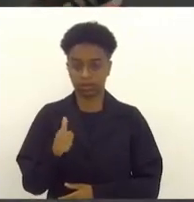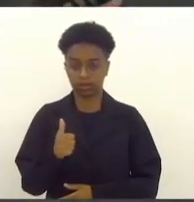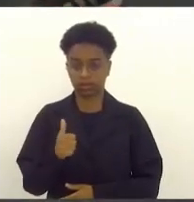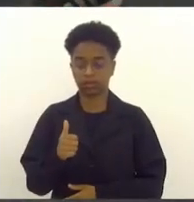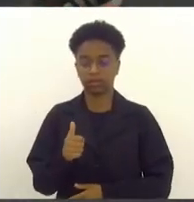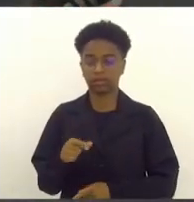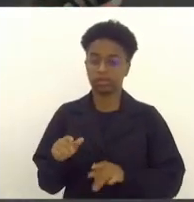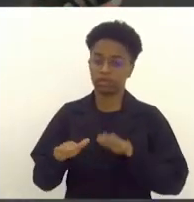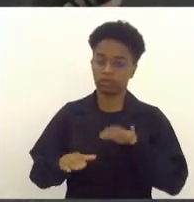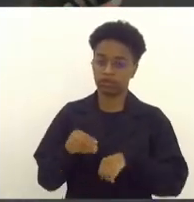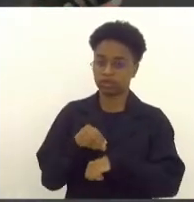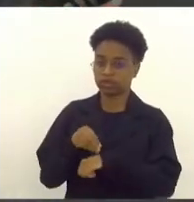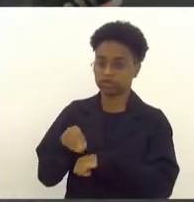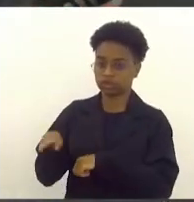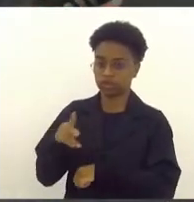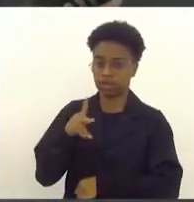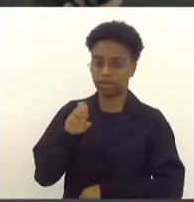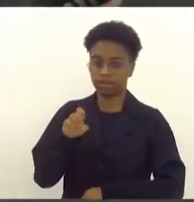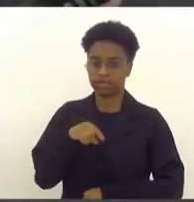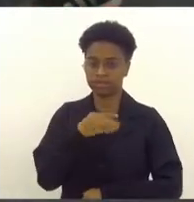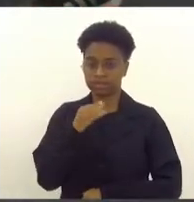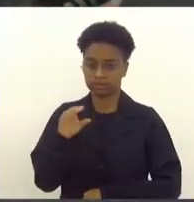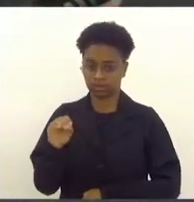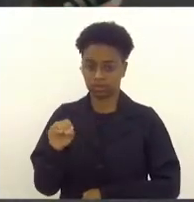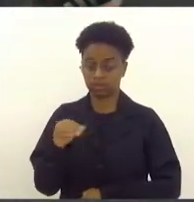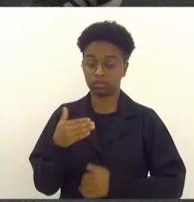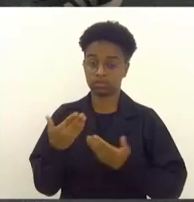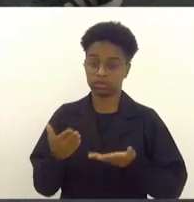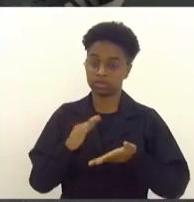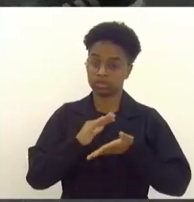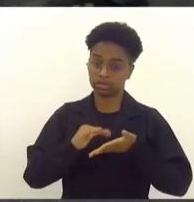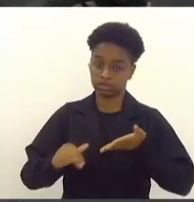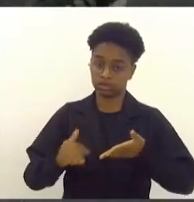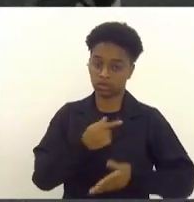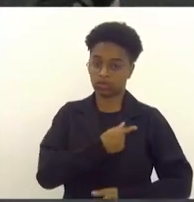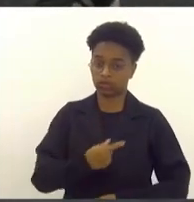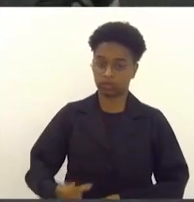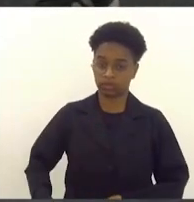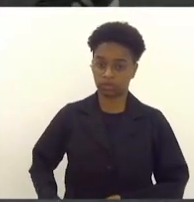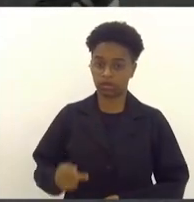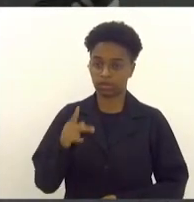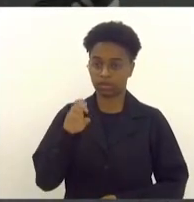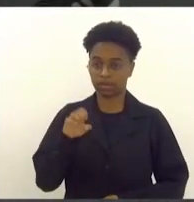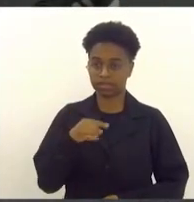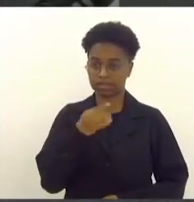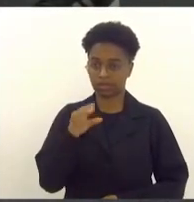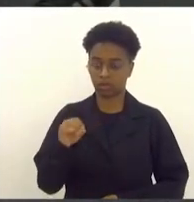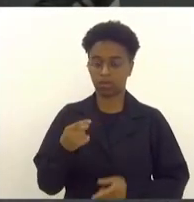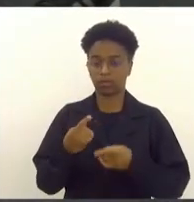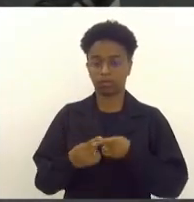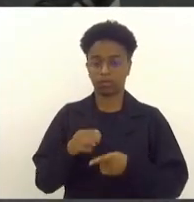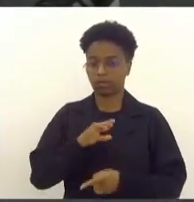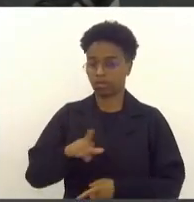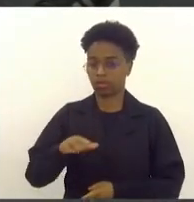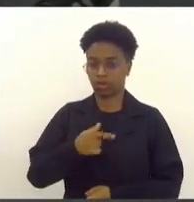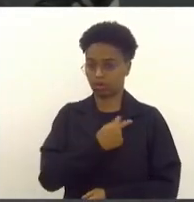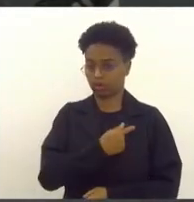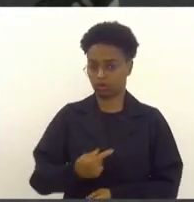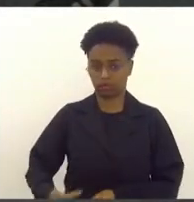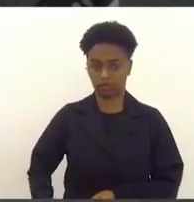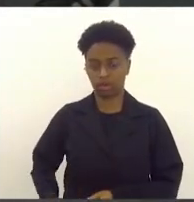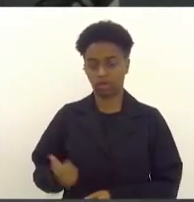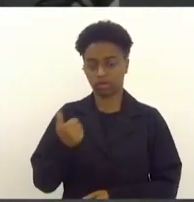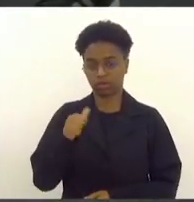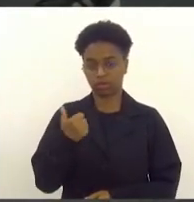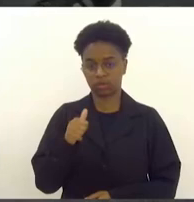a mensagem ao Governador pezão retirar o nome do governador Pezão porque ele não é mais Governador o décimo